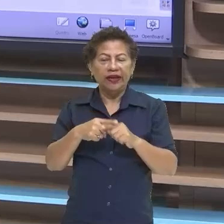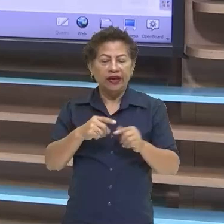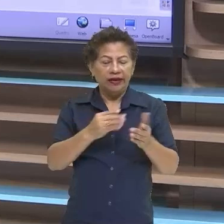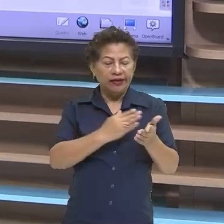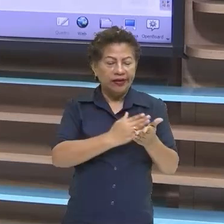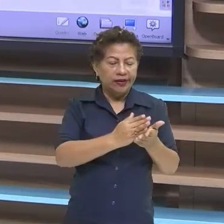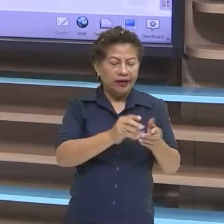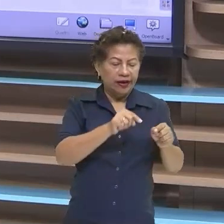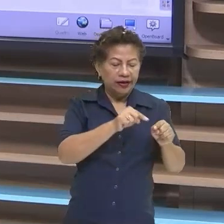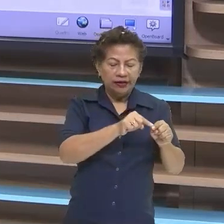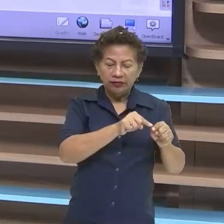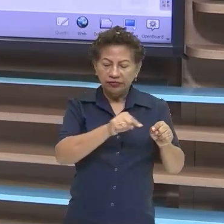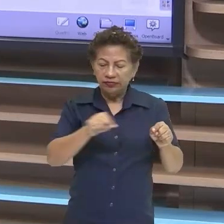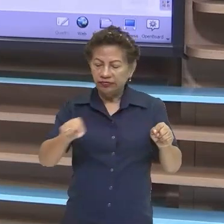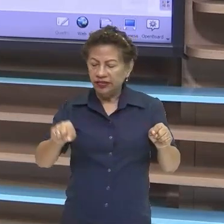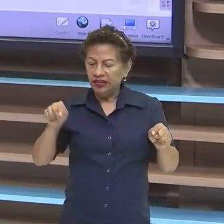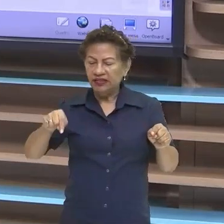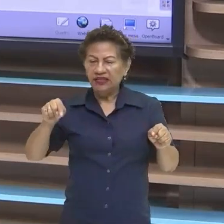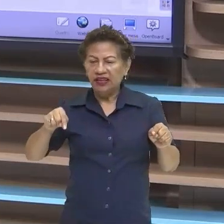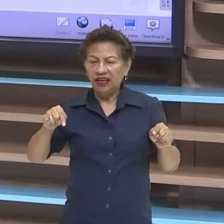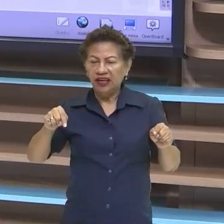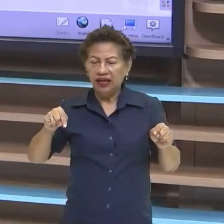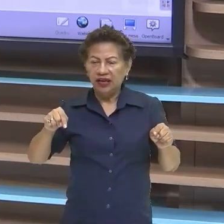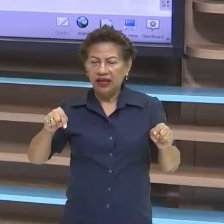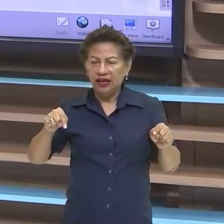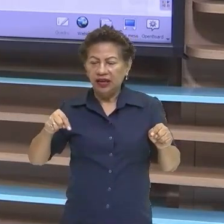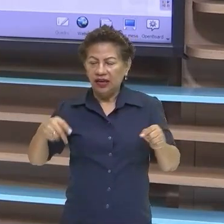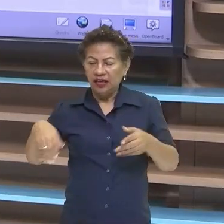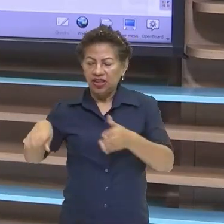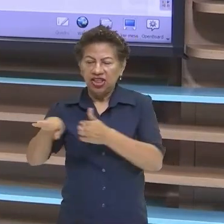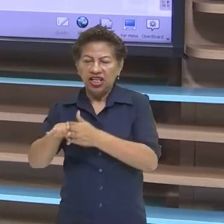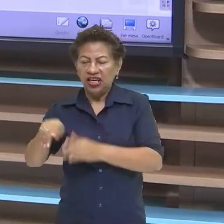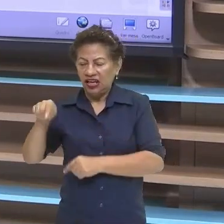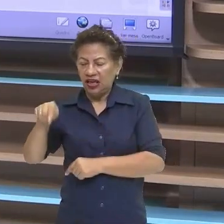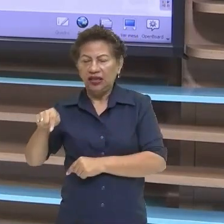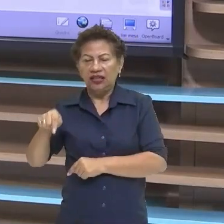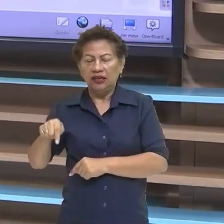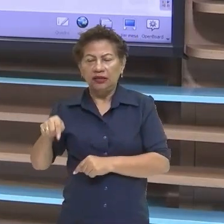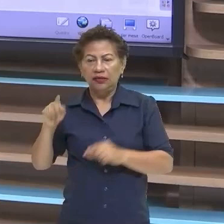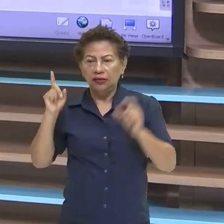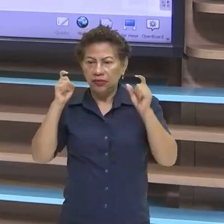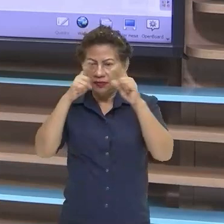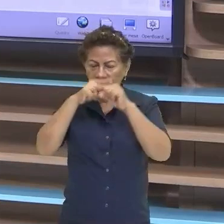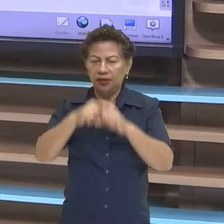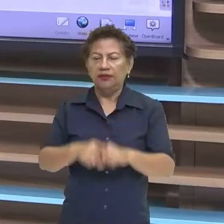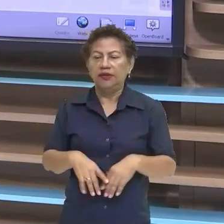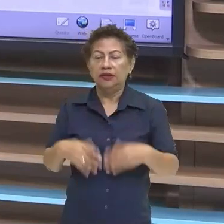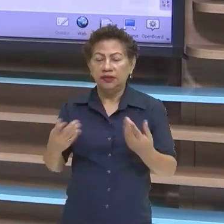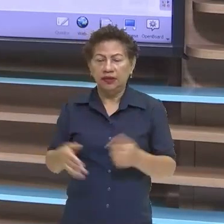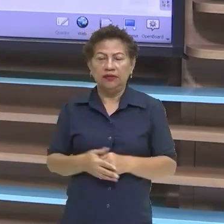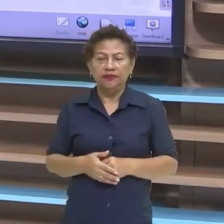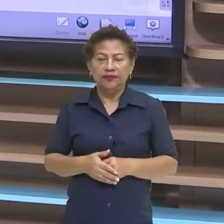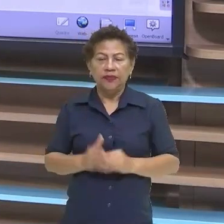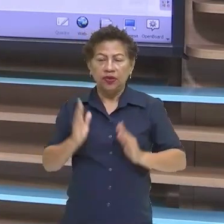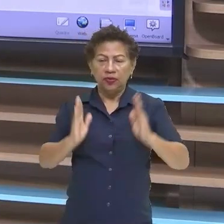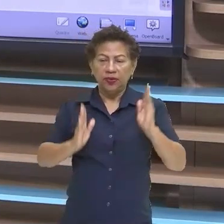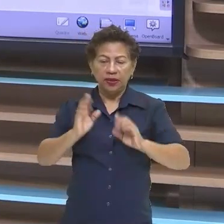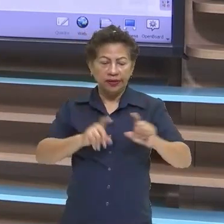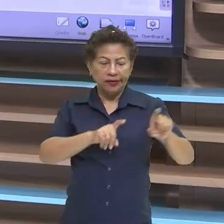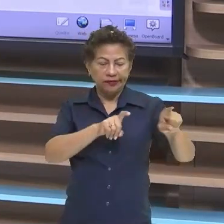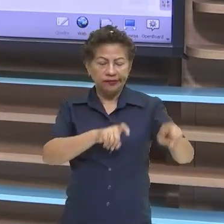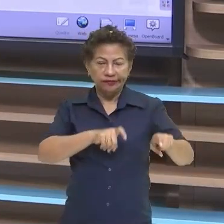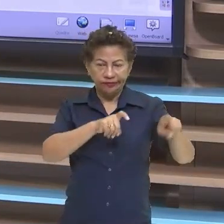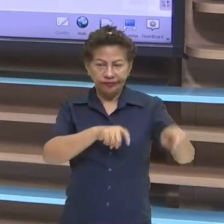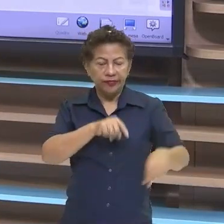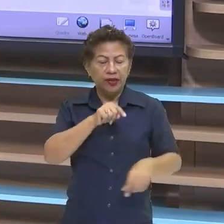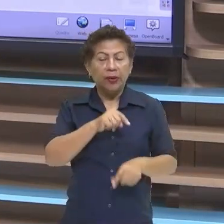ali em um novo local, né, em um outro local. Então, no período da colonização, né, a gente tem essa questão,